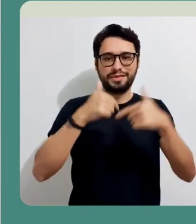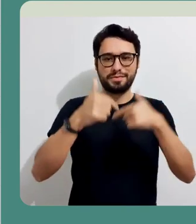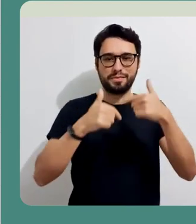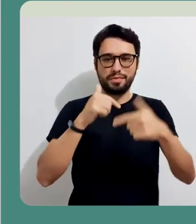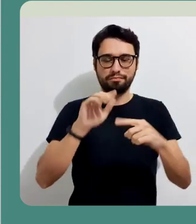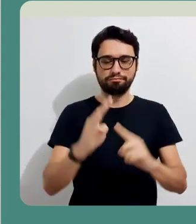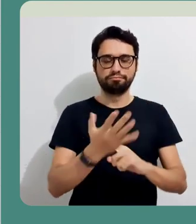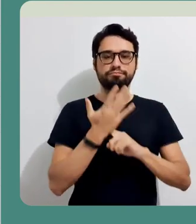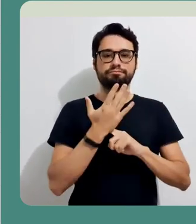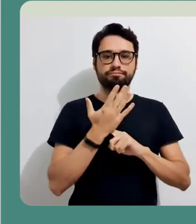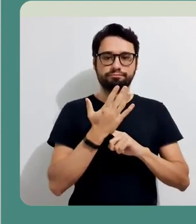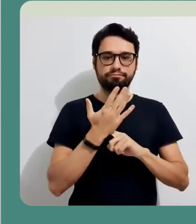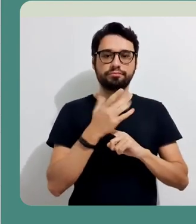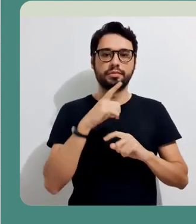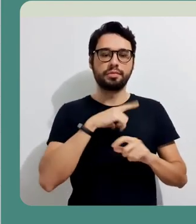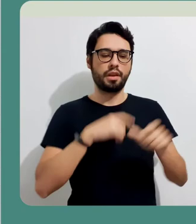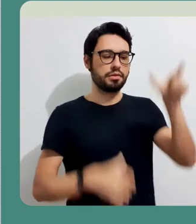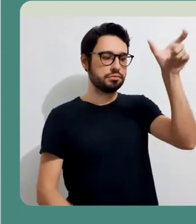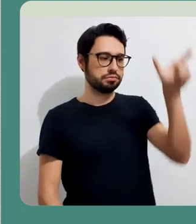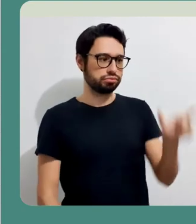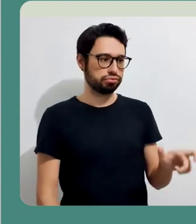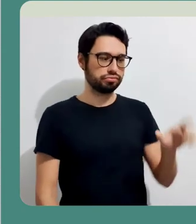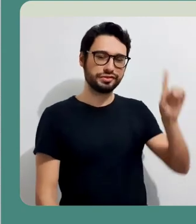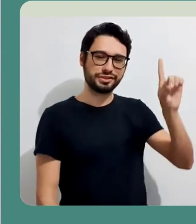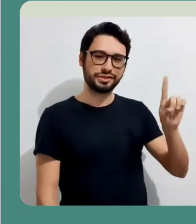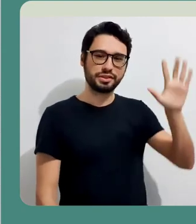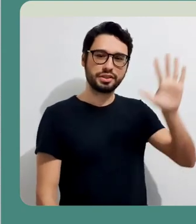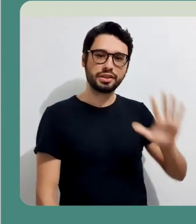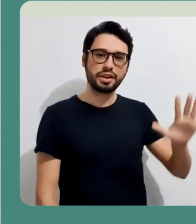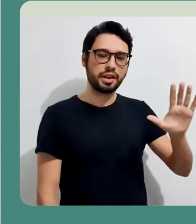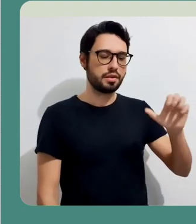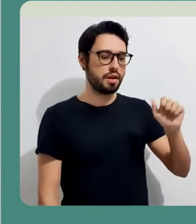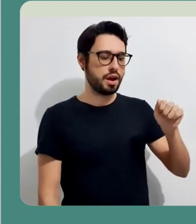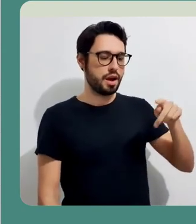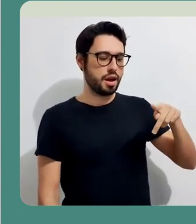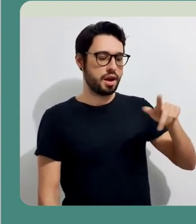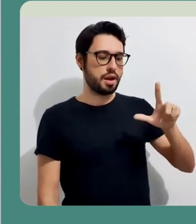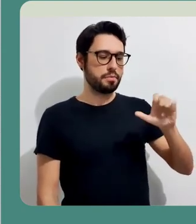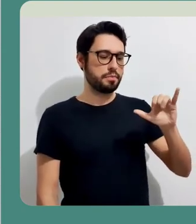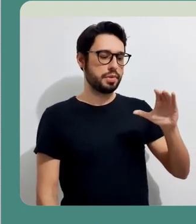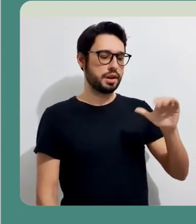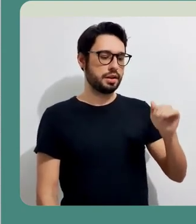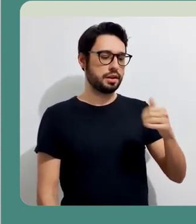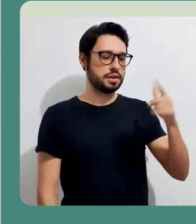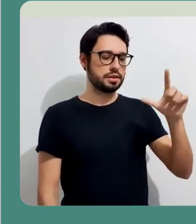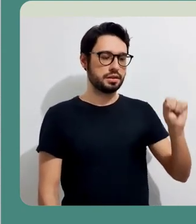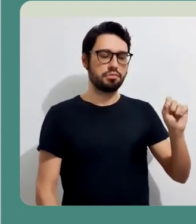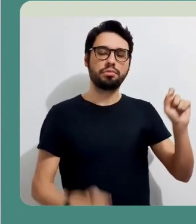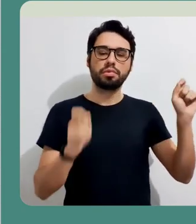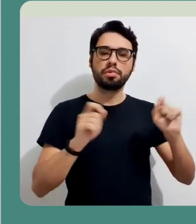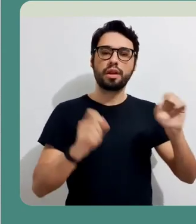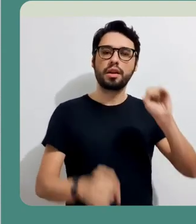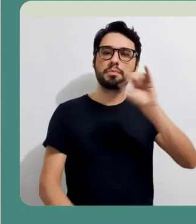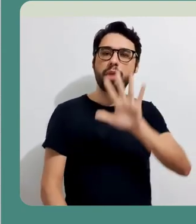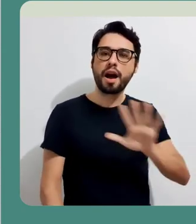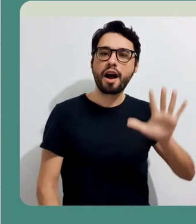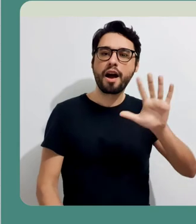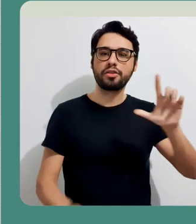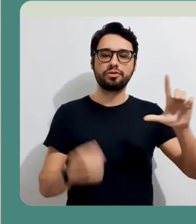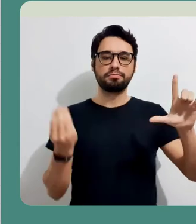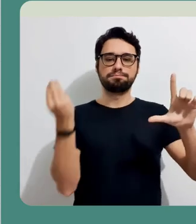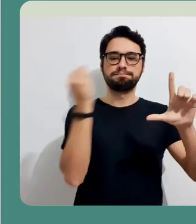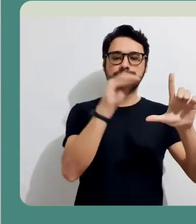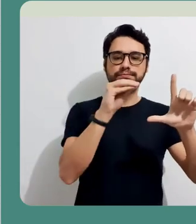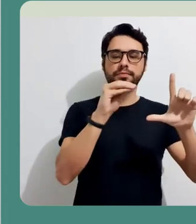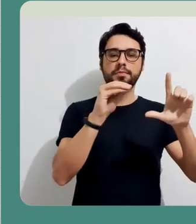Ah e assim por diante então você pode trabalhar com uma série de ferramentas né aqui vindo em aplicações eu posso colocar a imagem que eu